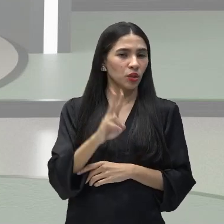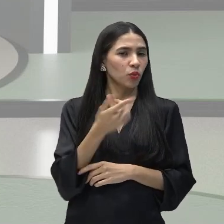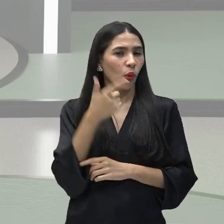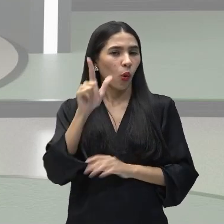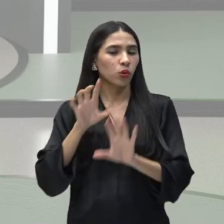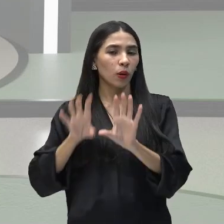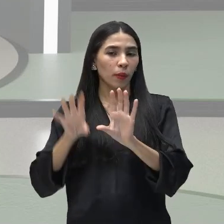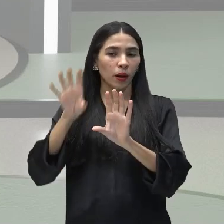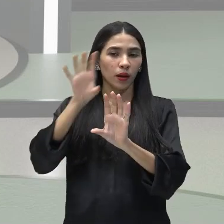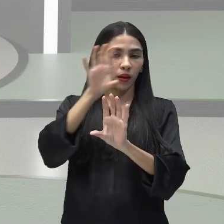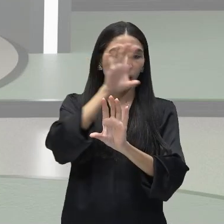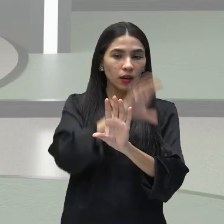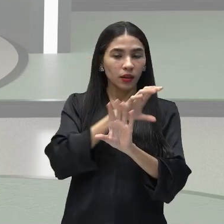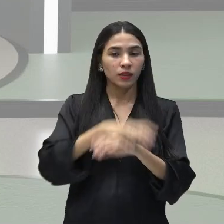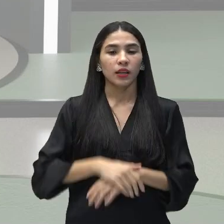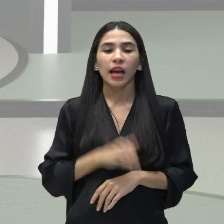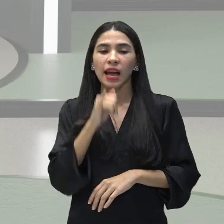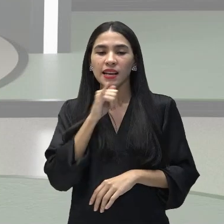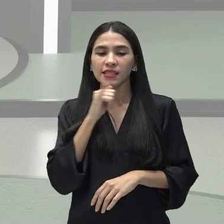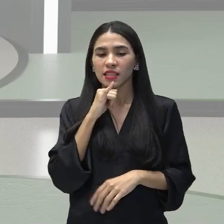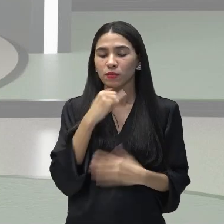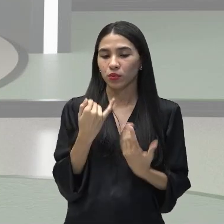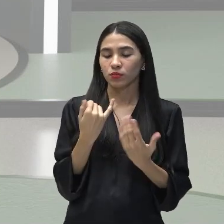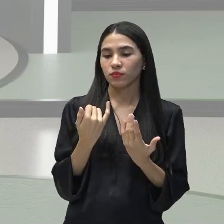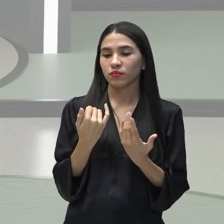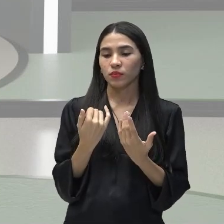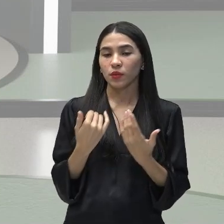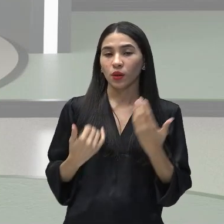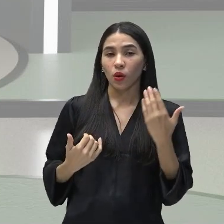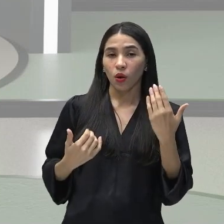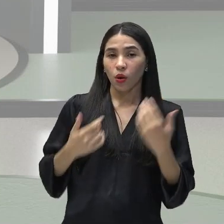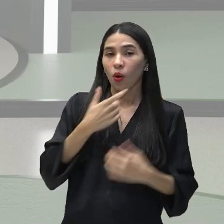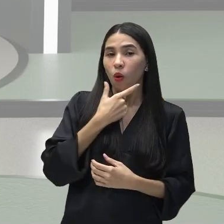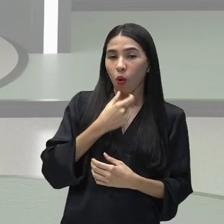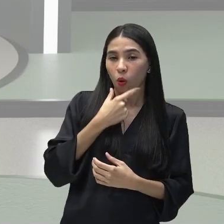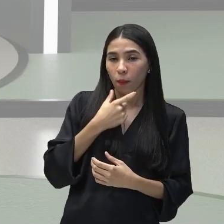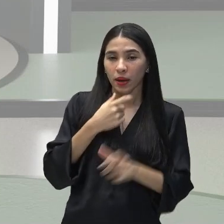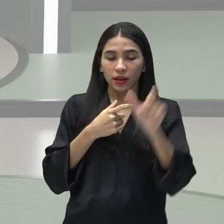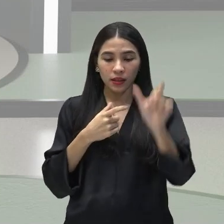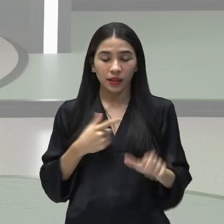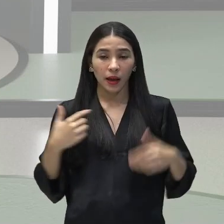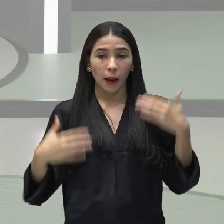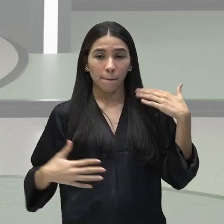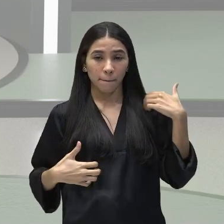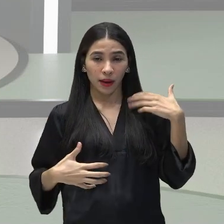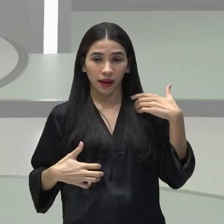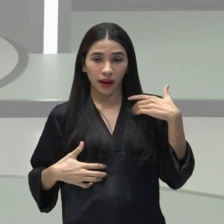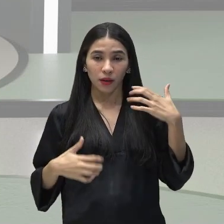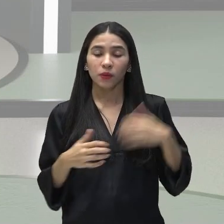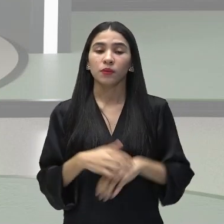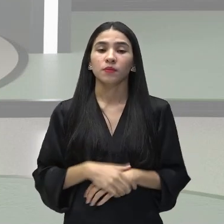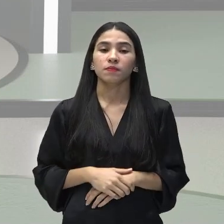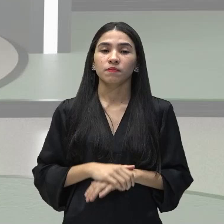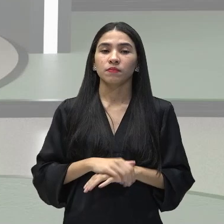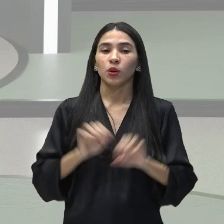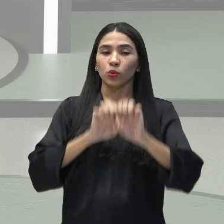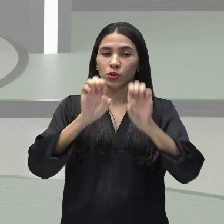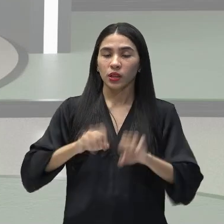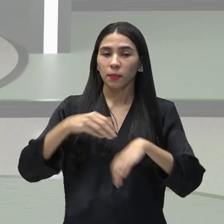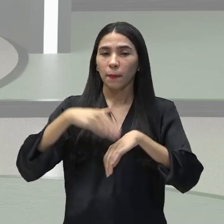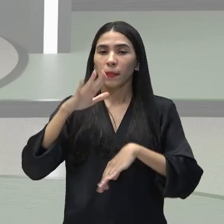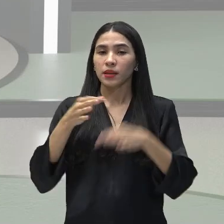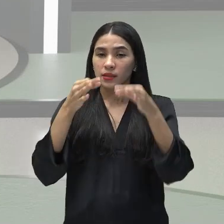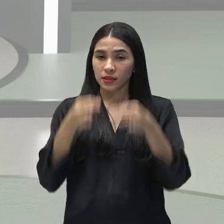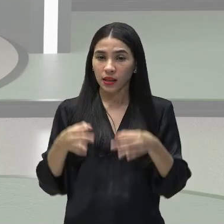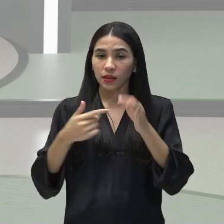de um homem se originando de macaco, mas essa aqui é o esquema mais atualizado, é o esquema mais certo, para mostrar